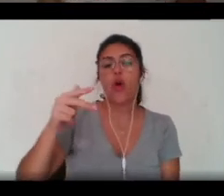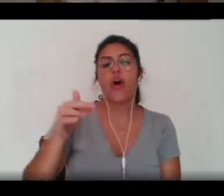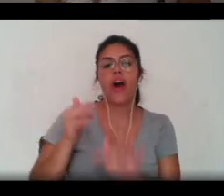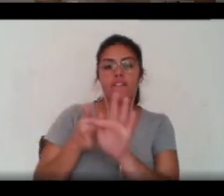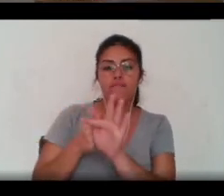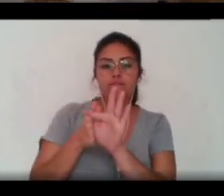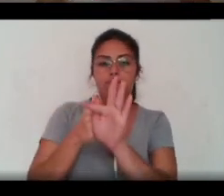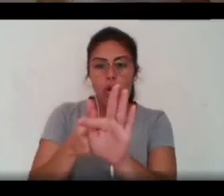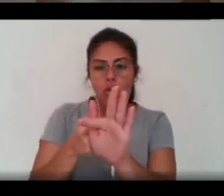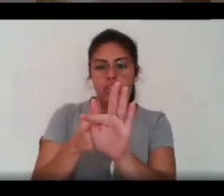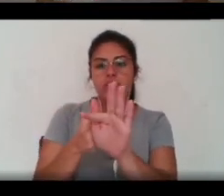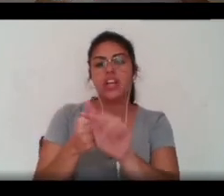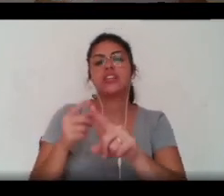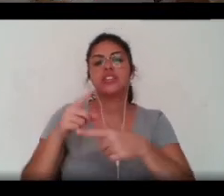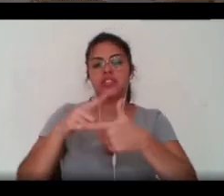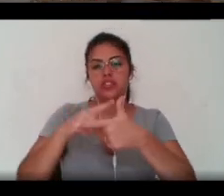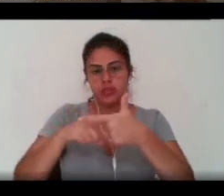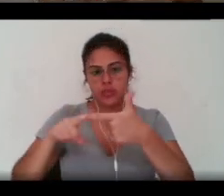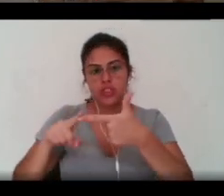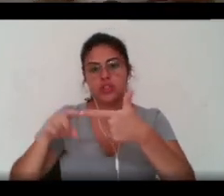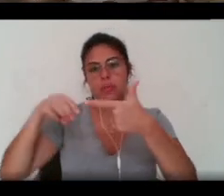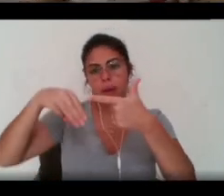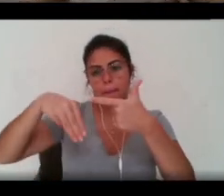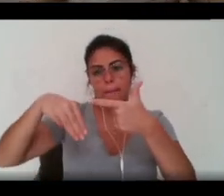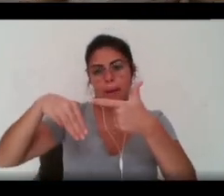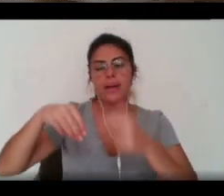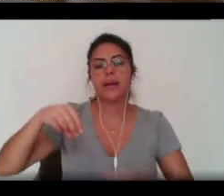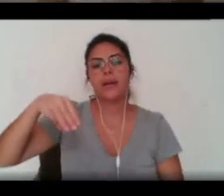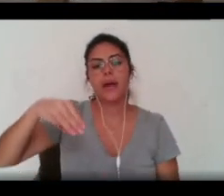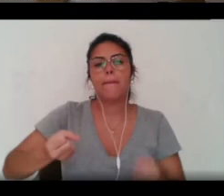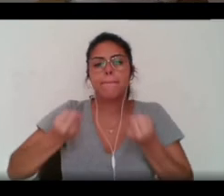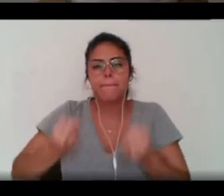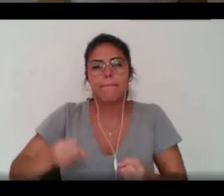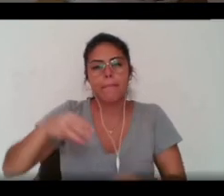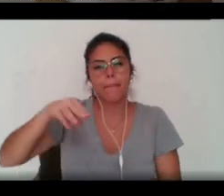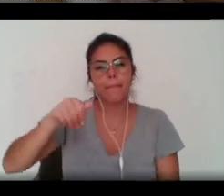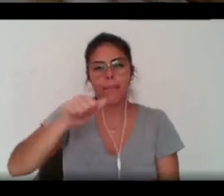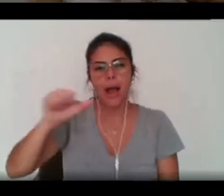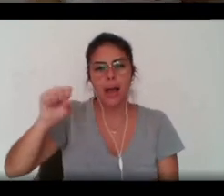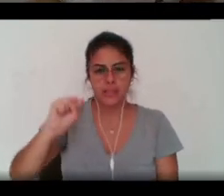ela acontece para todos os corpos que saem do equilíbrio.